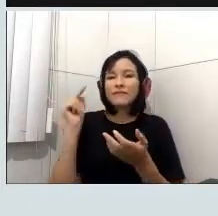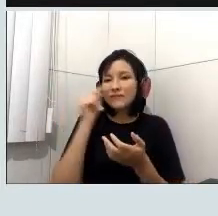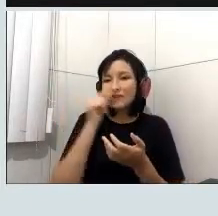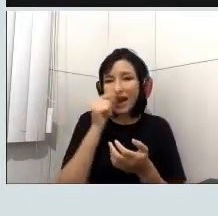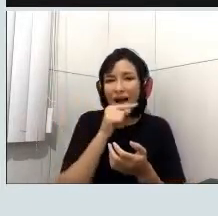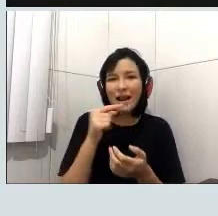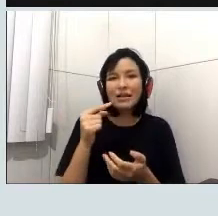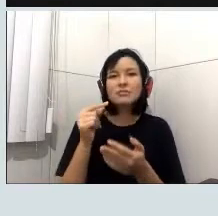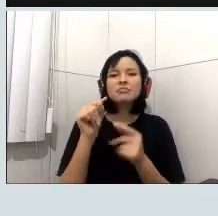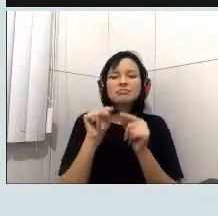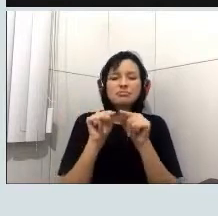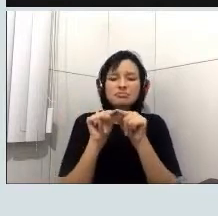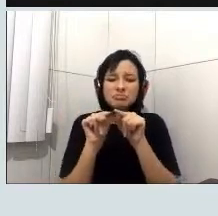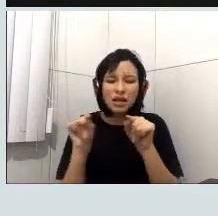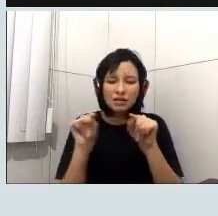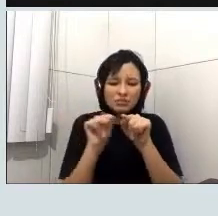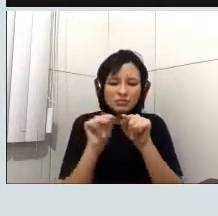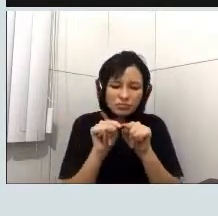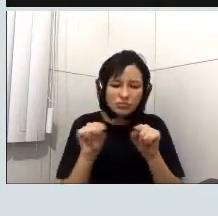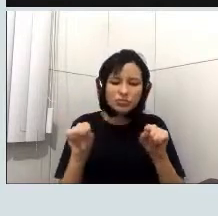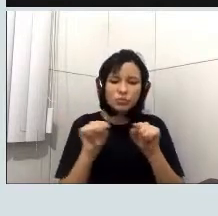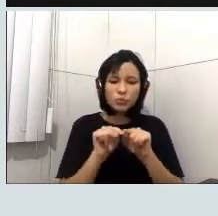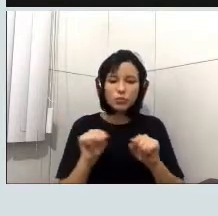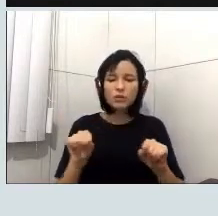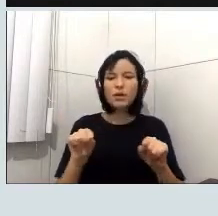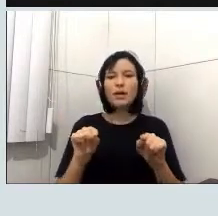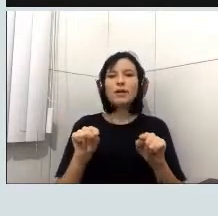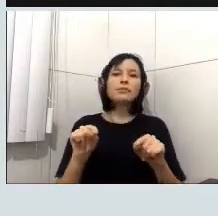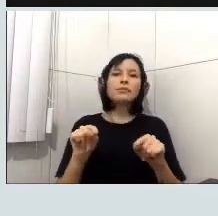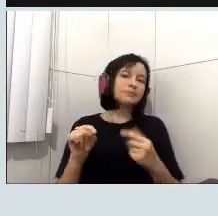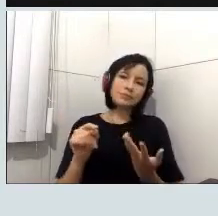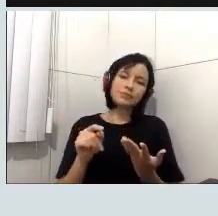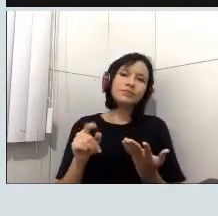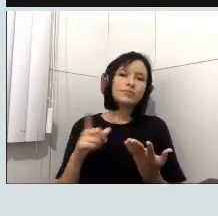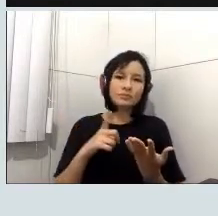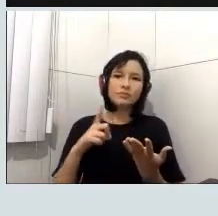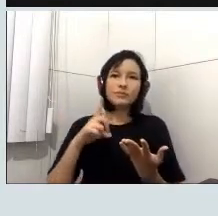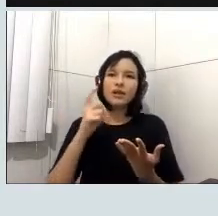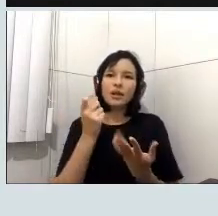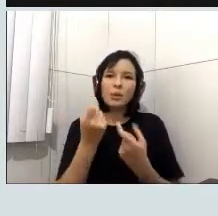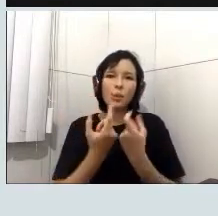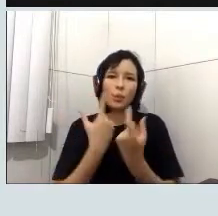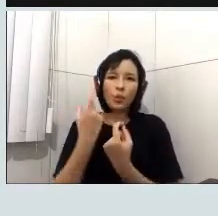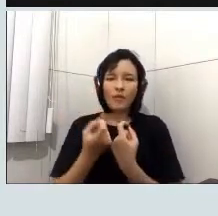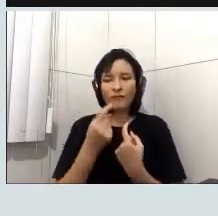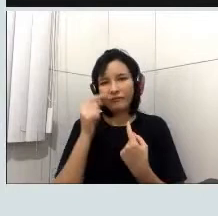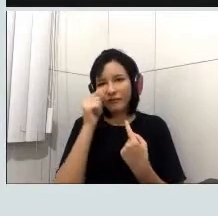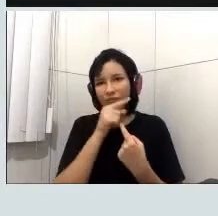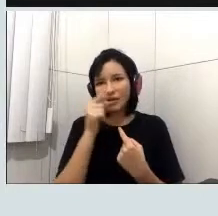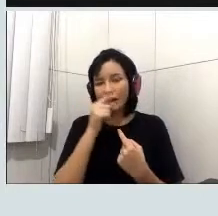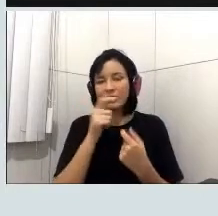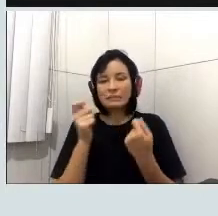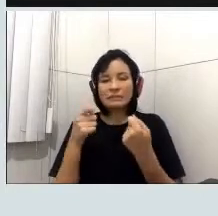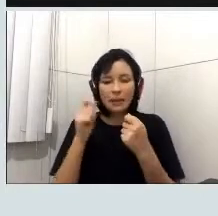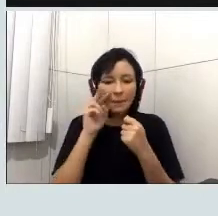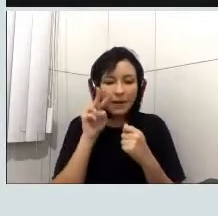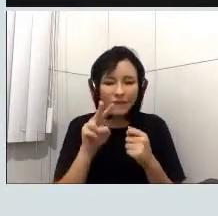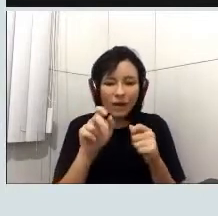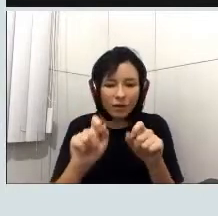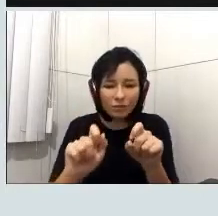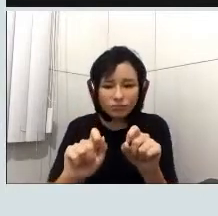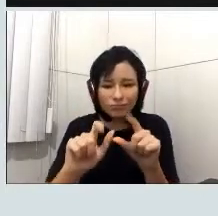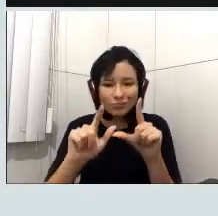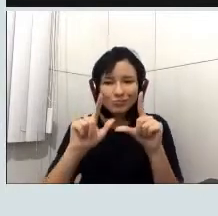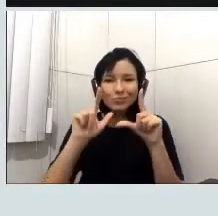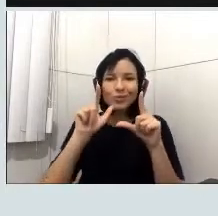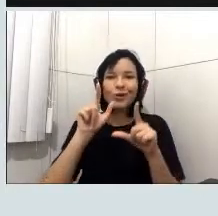por tracinho para formar aquela reta. Então, esses tracinhos fica bem mais visível de vermos que